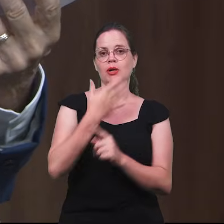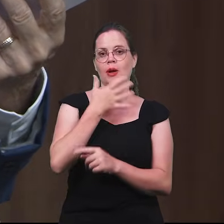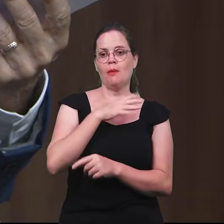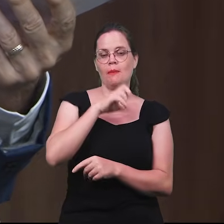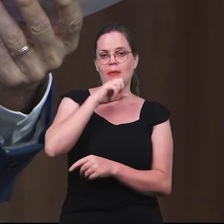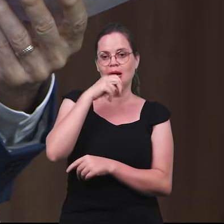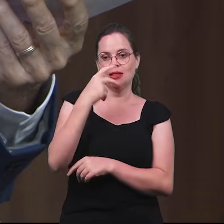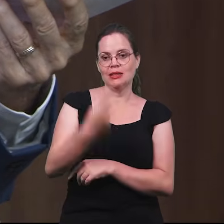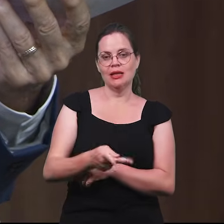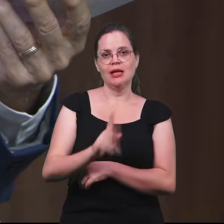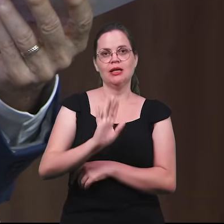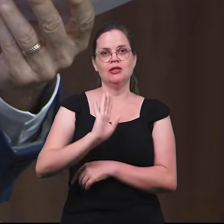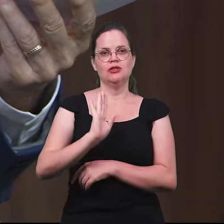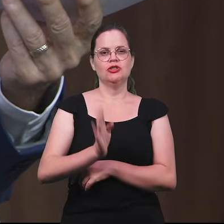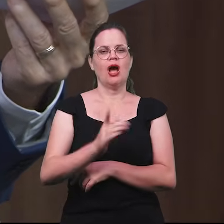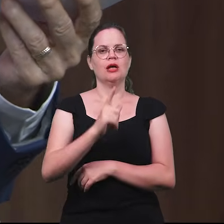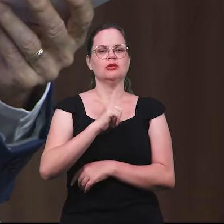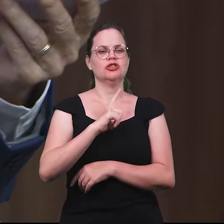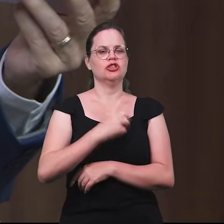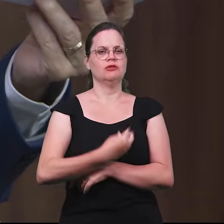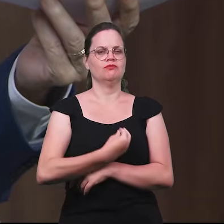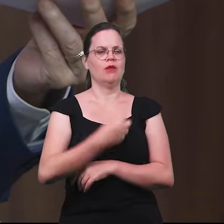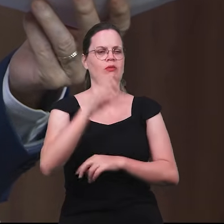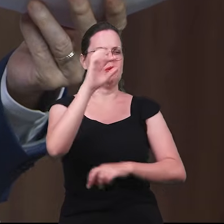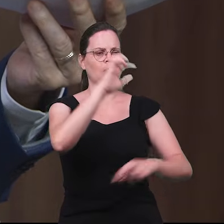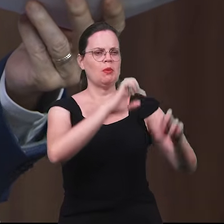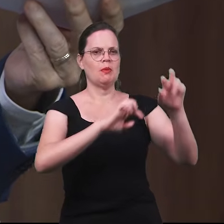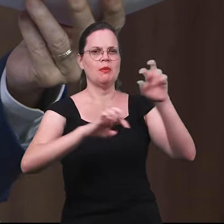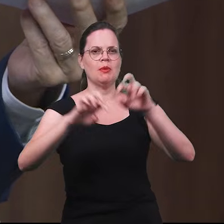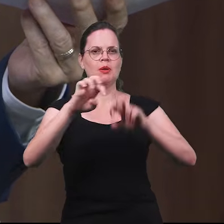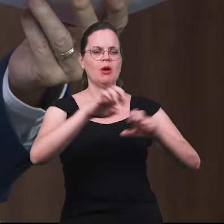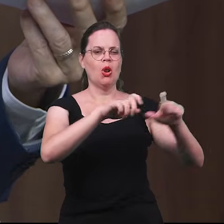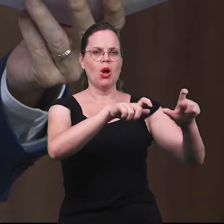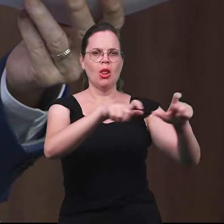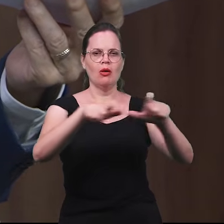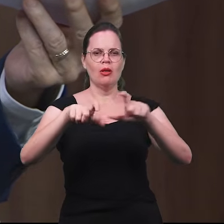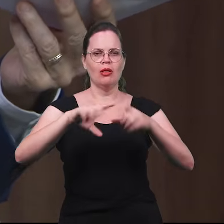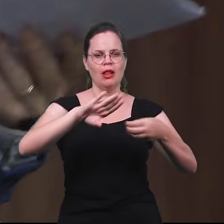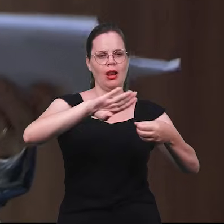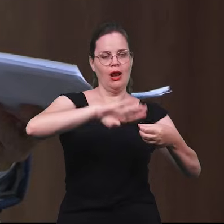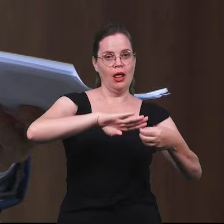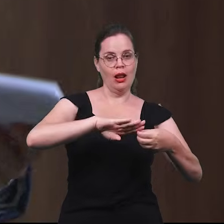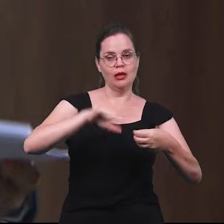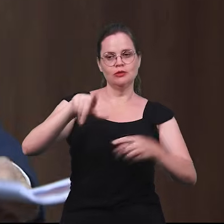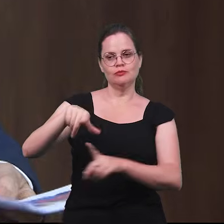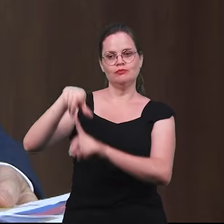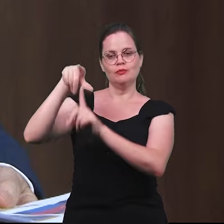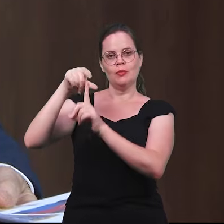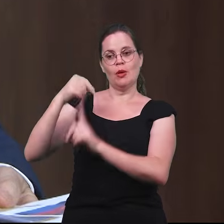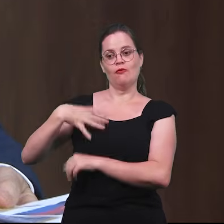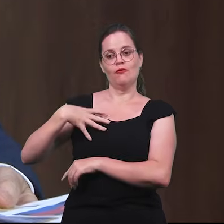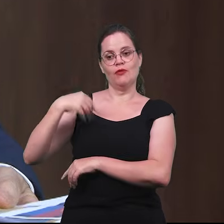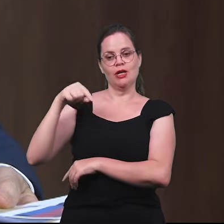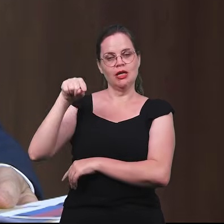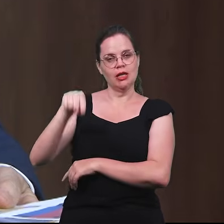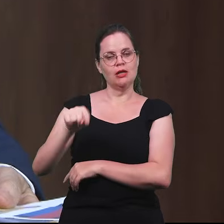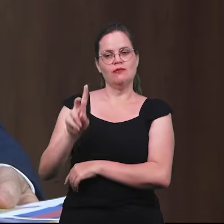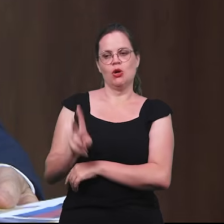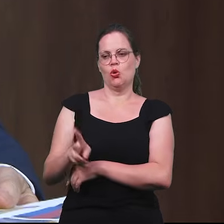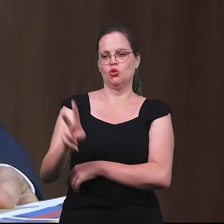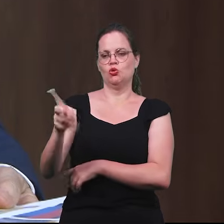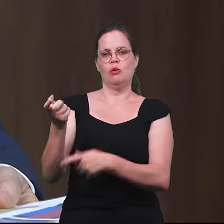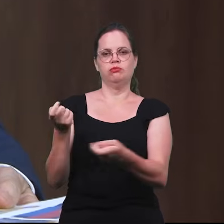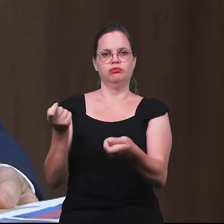por certo, vistoriando o imenso reino, e deixou Beltsazar como um rei regente, ou seja, ele